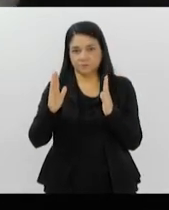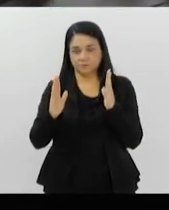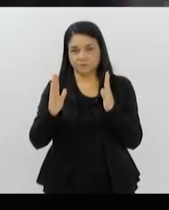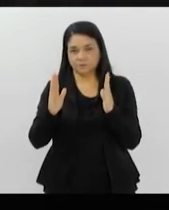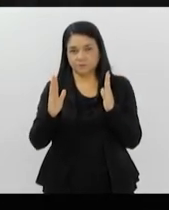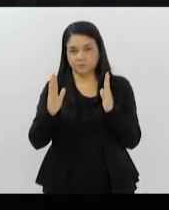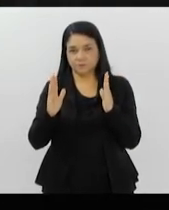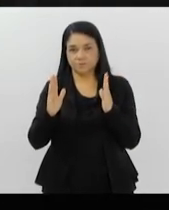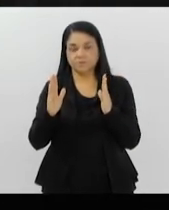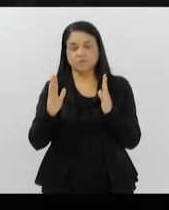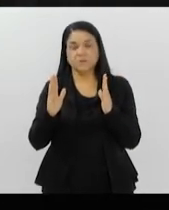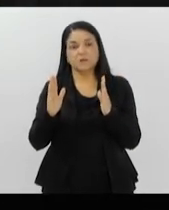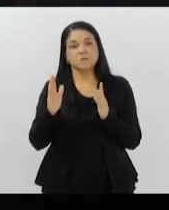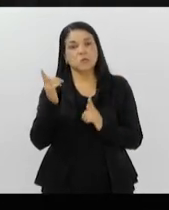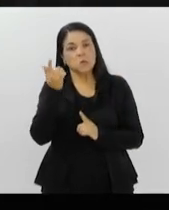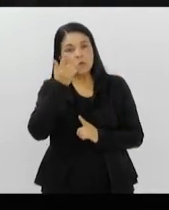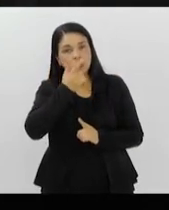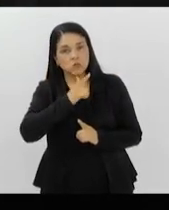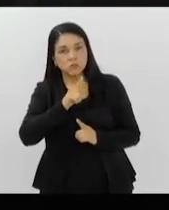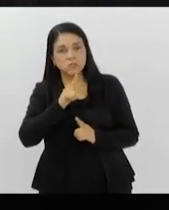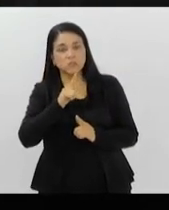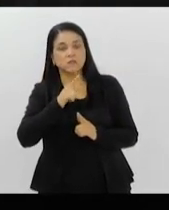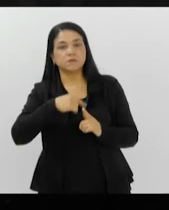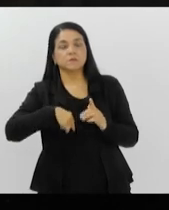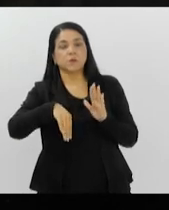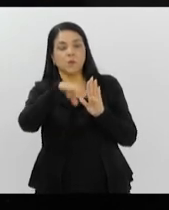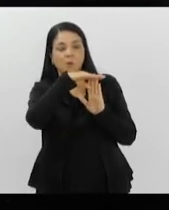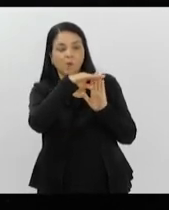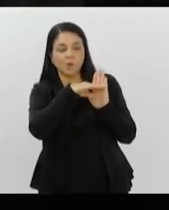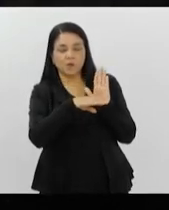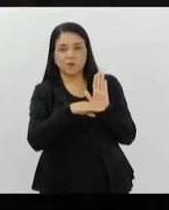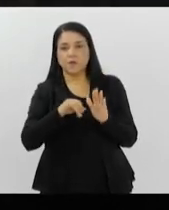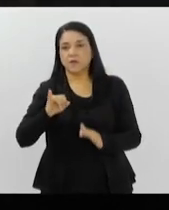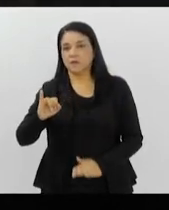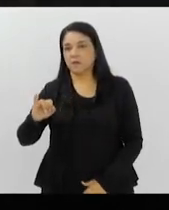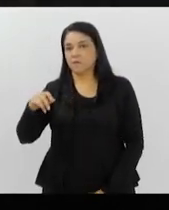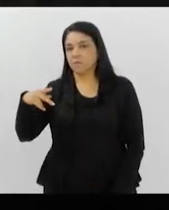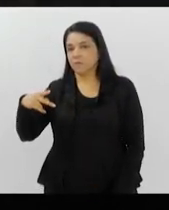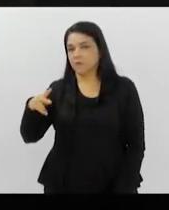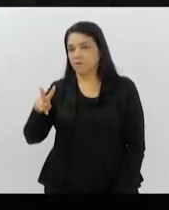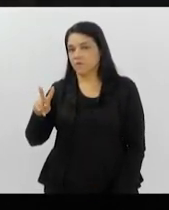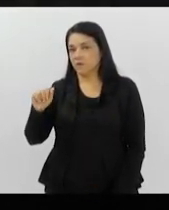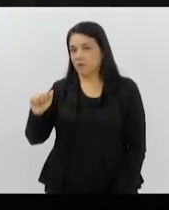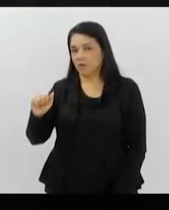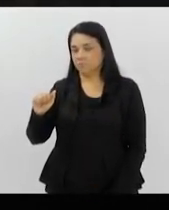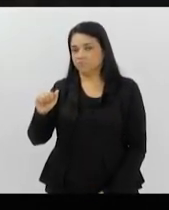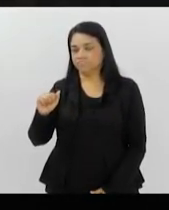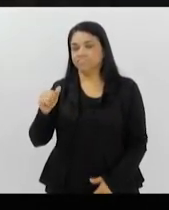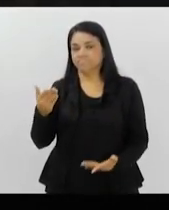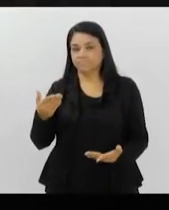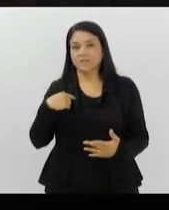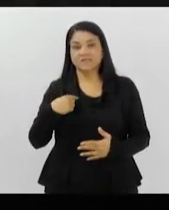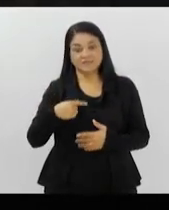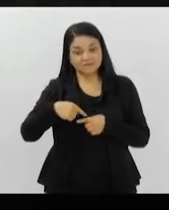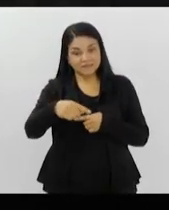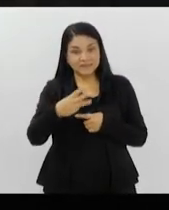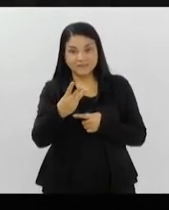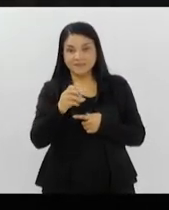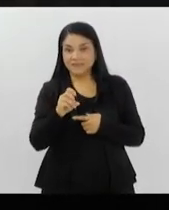para você poder ingressar no programa IPVA em dia, daqui a 30 dias. E a regulamentação ainda não